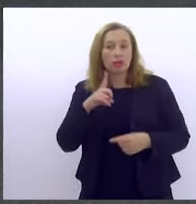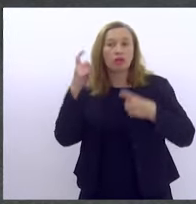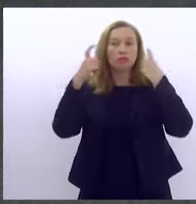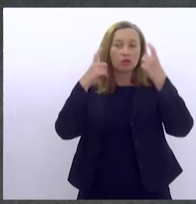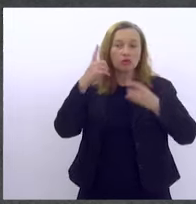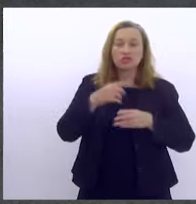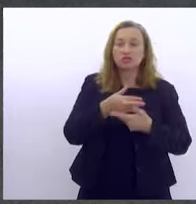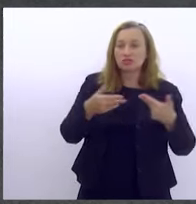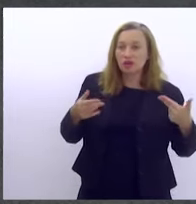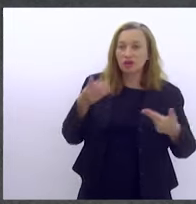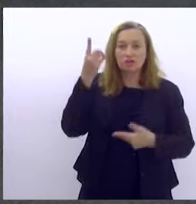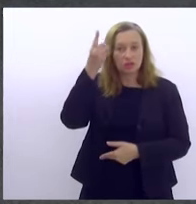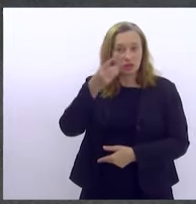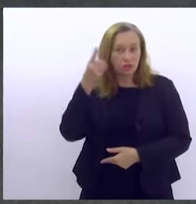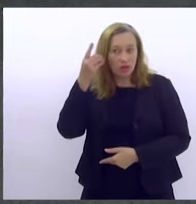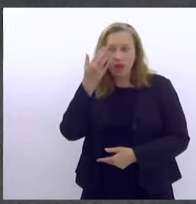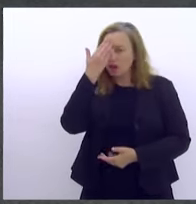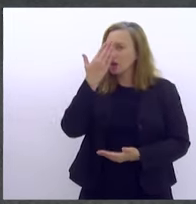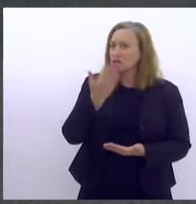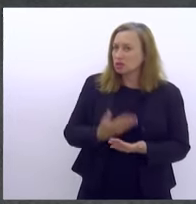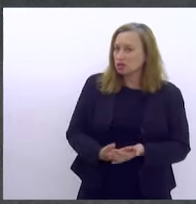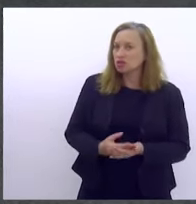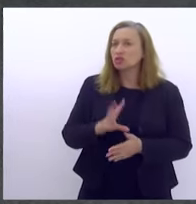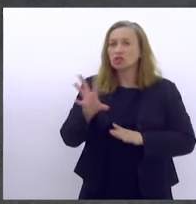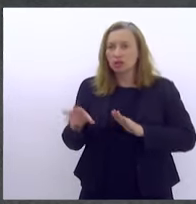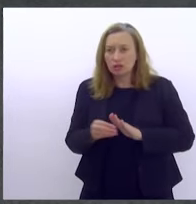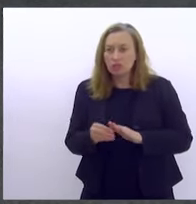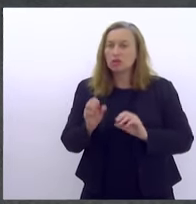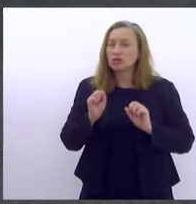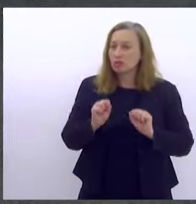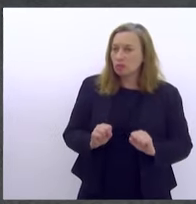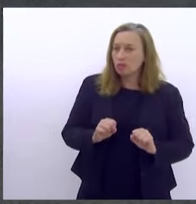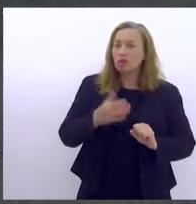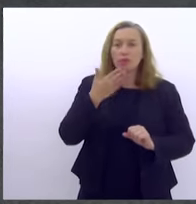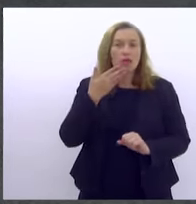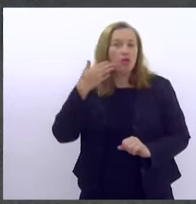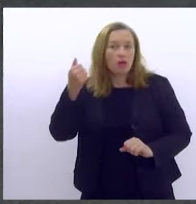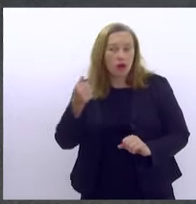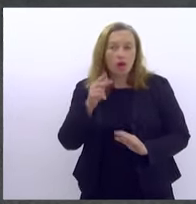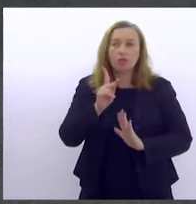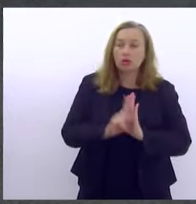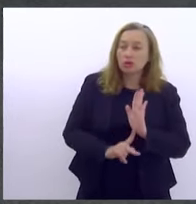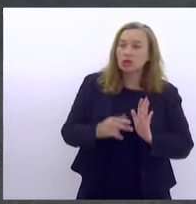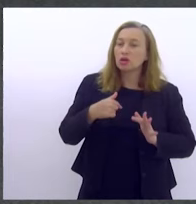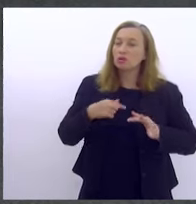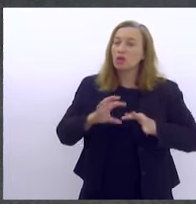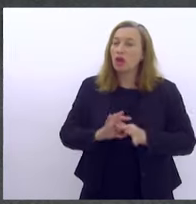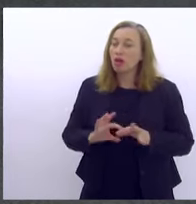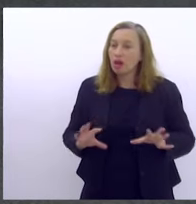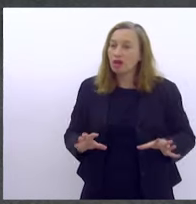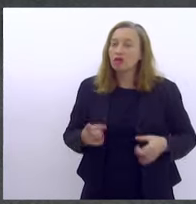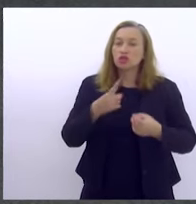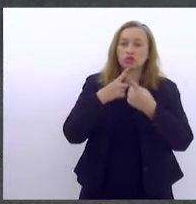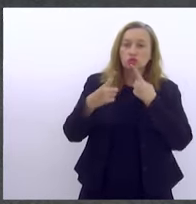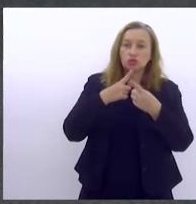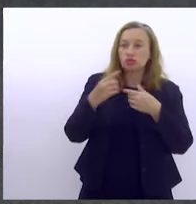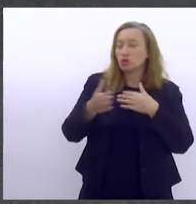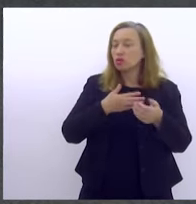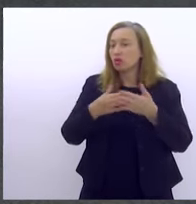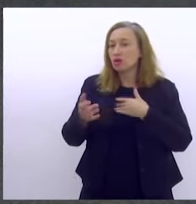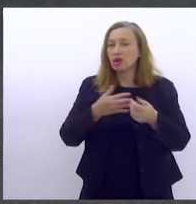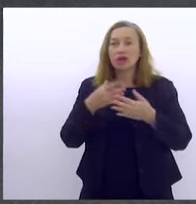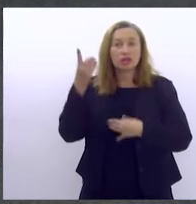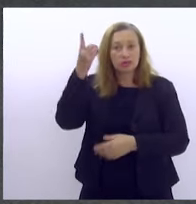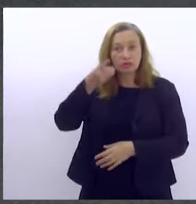diversos deputados, acredito que há emendas que podem aperfeiçoar o projeto, estou aqui disposta a debater com qualquer deputado